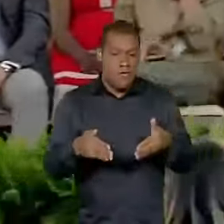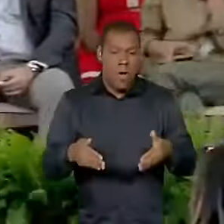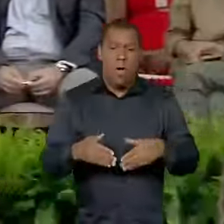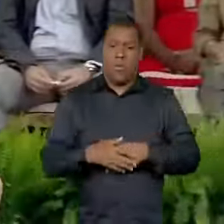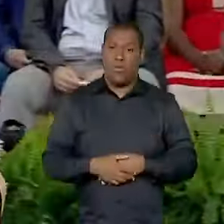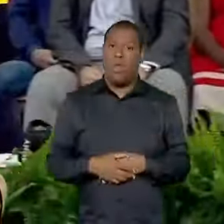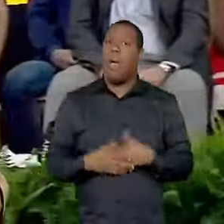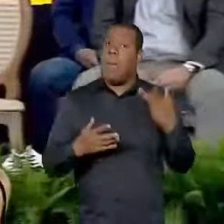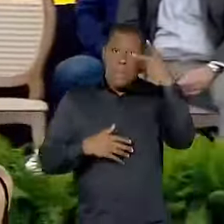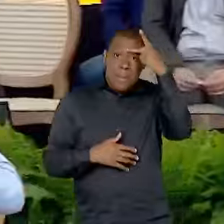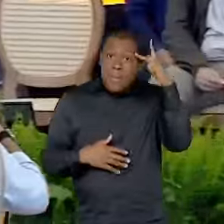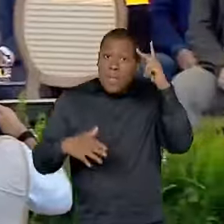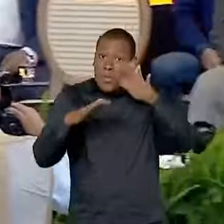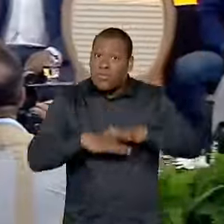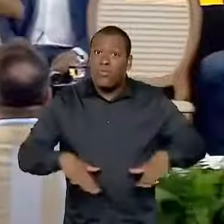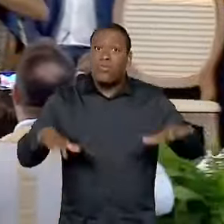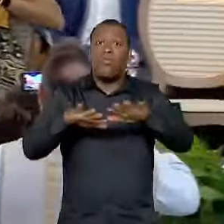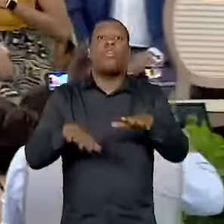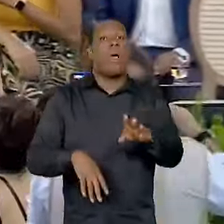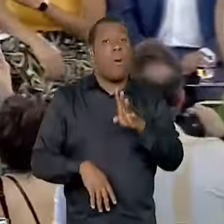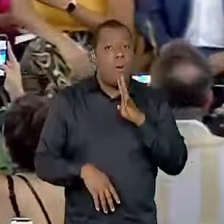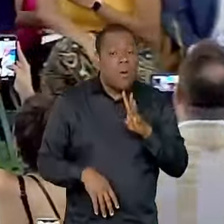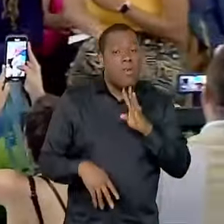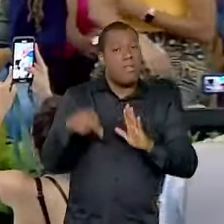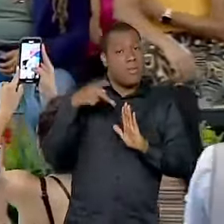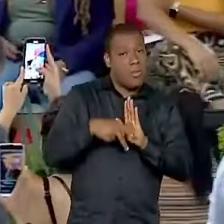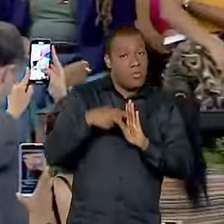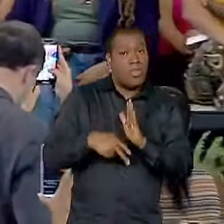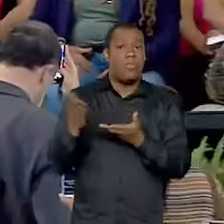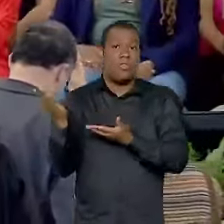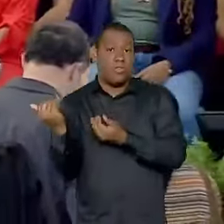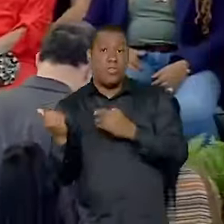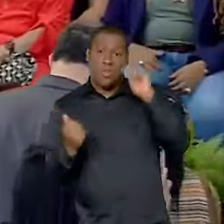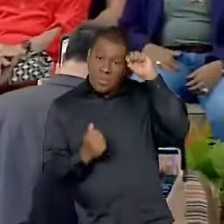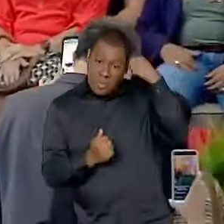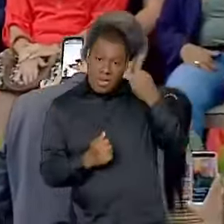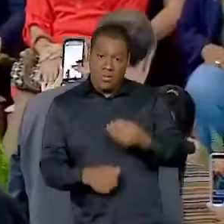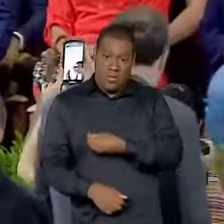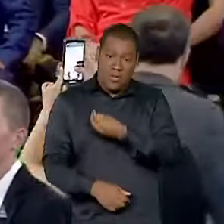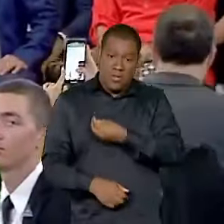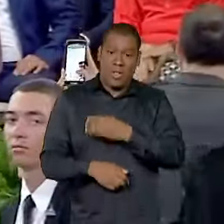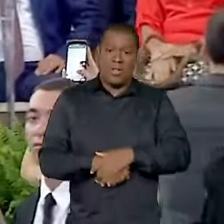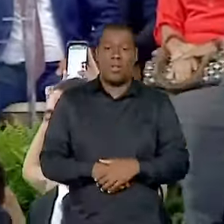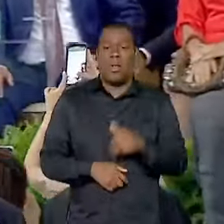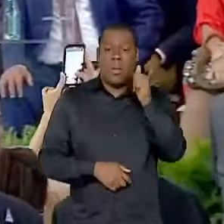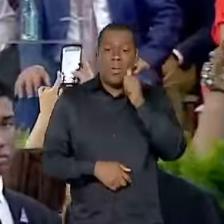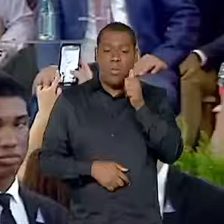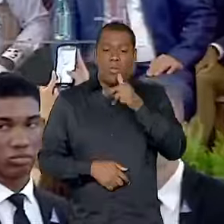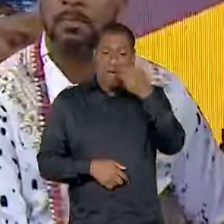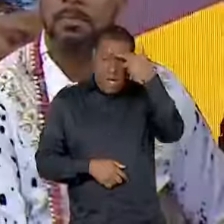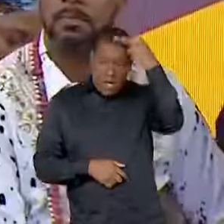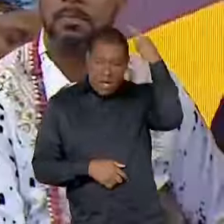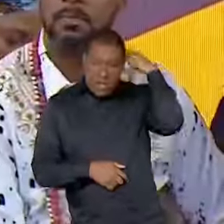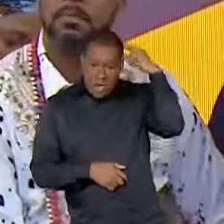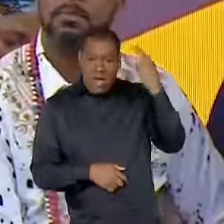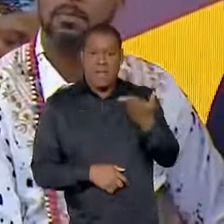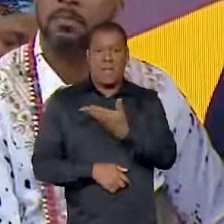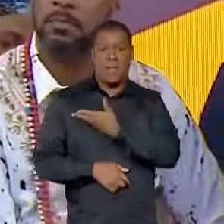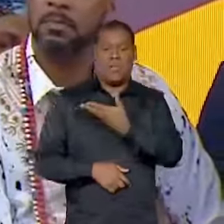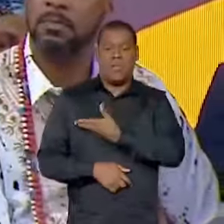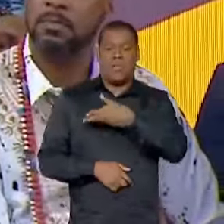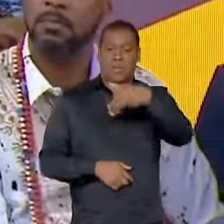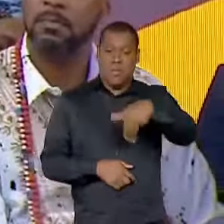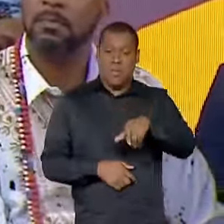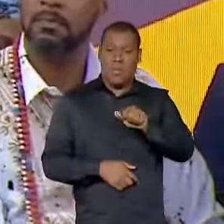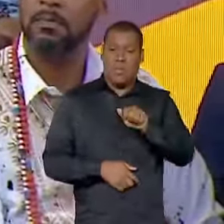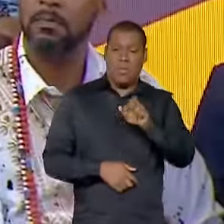é. A companheira Aniele, o companheiro Márcio, todo o pessoal envolvido